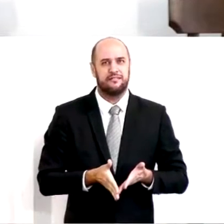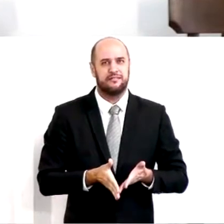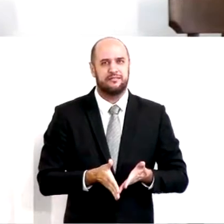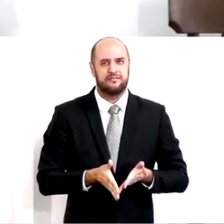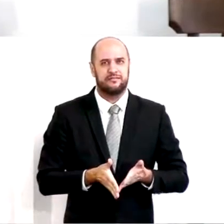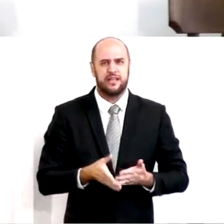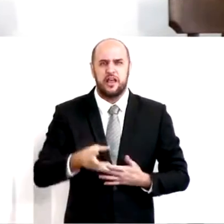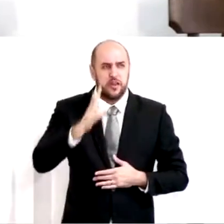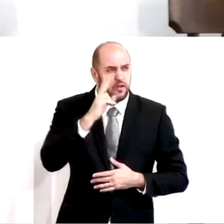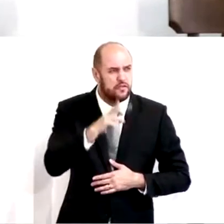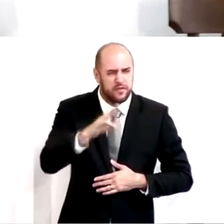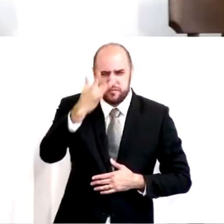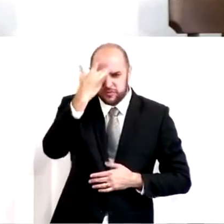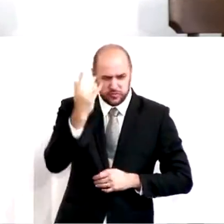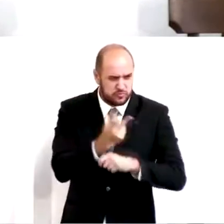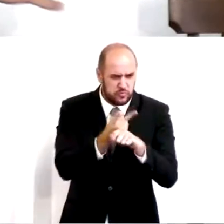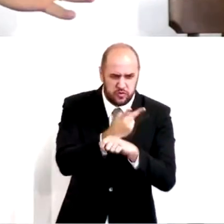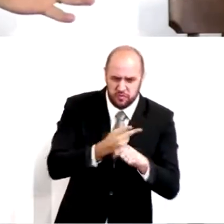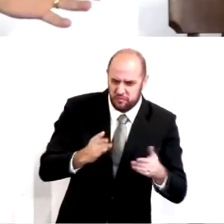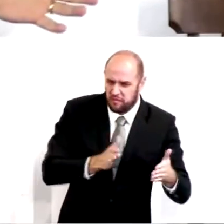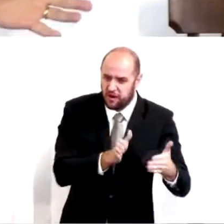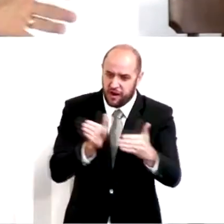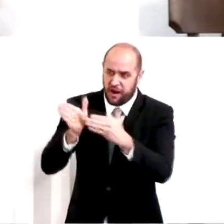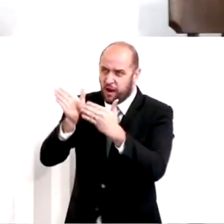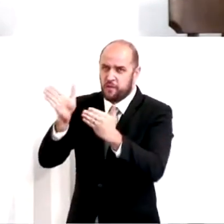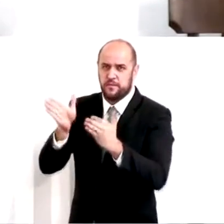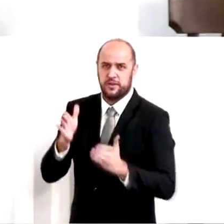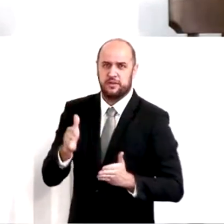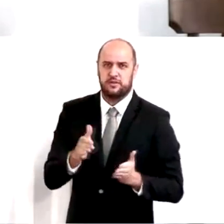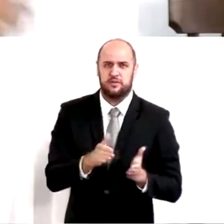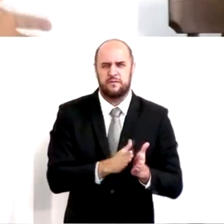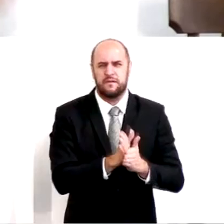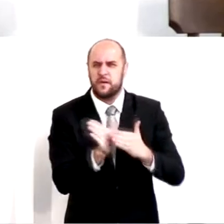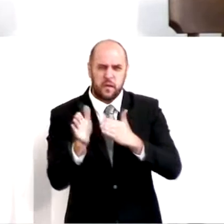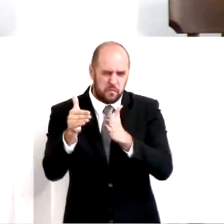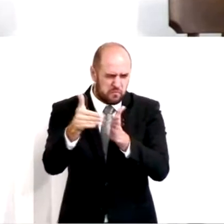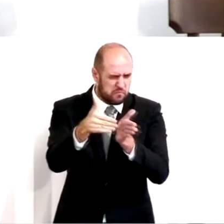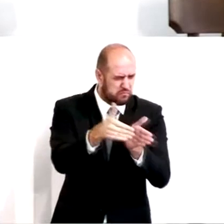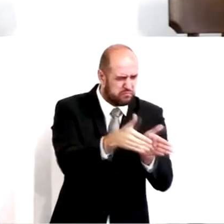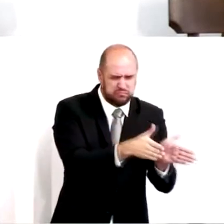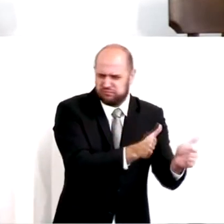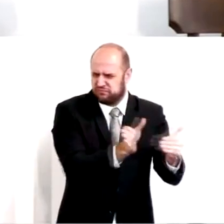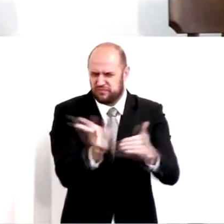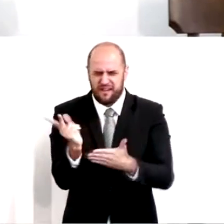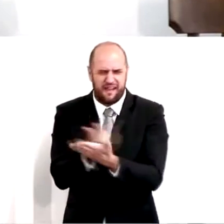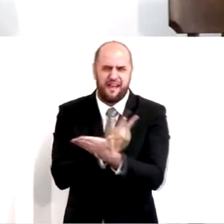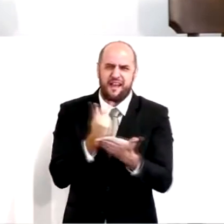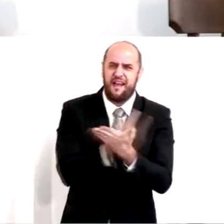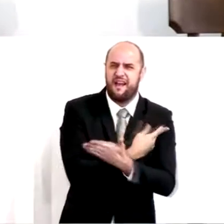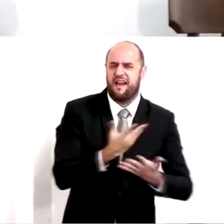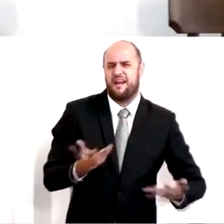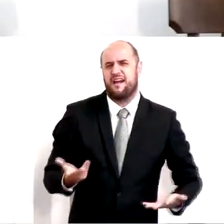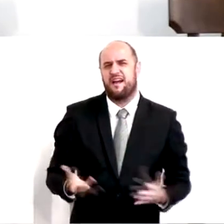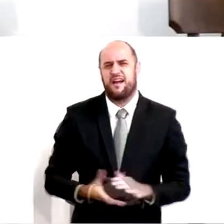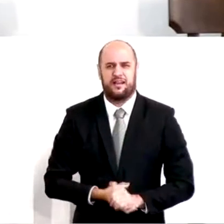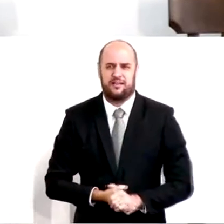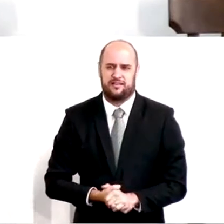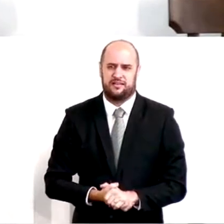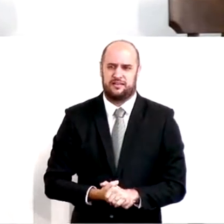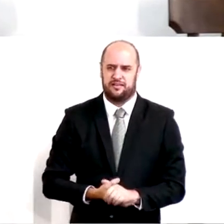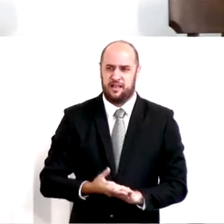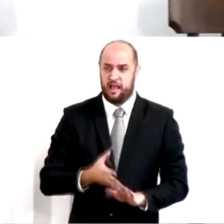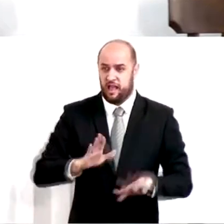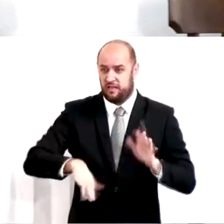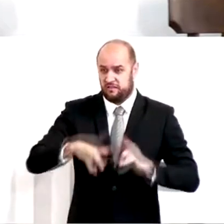as pessoas buscando um caminho para Deus, um caminho inventado, desvios da humanidade, muitas vezes o